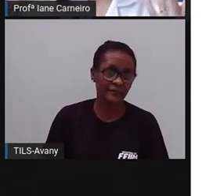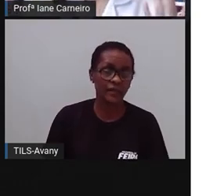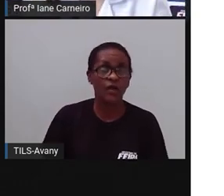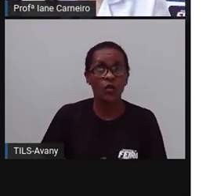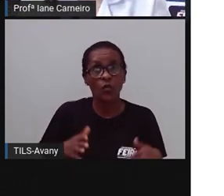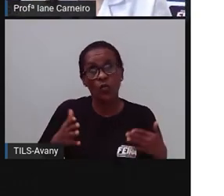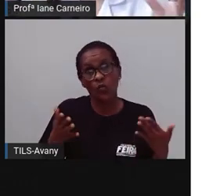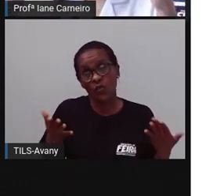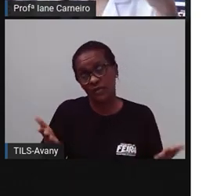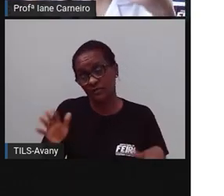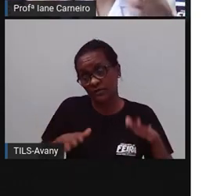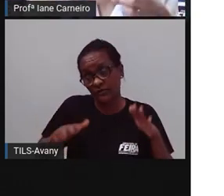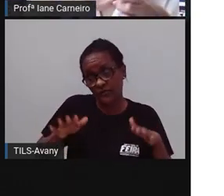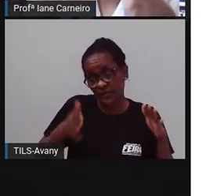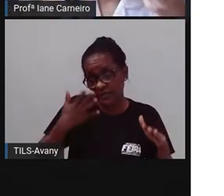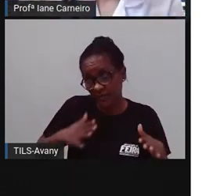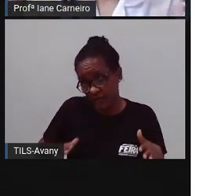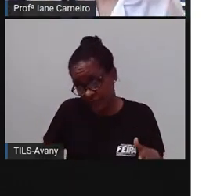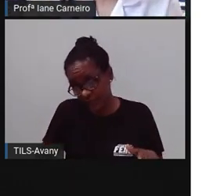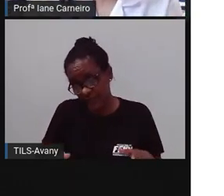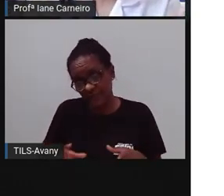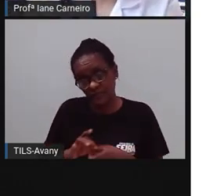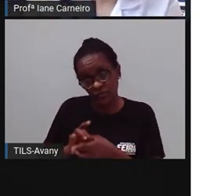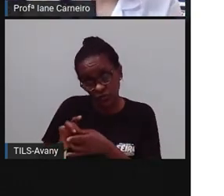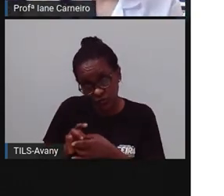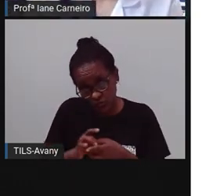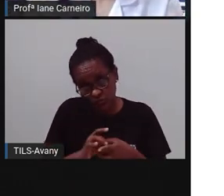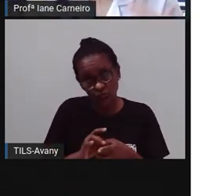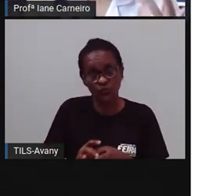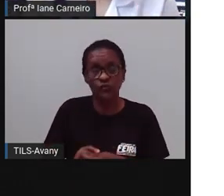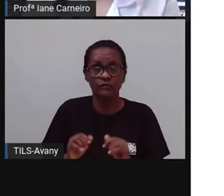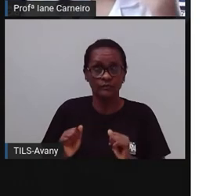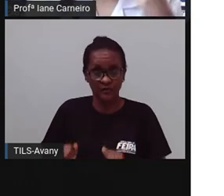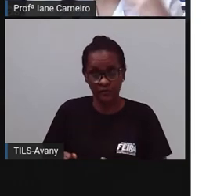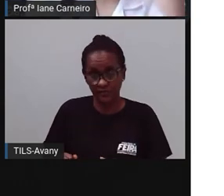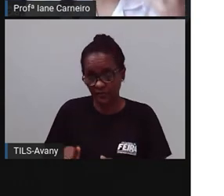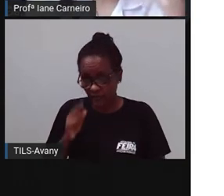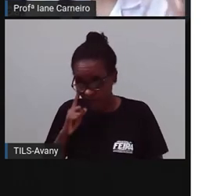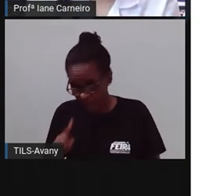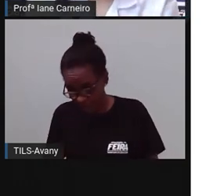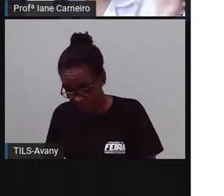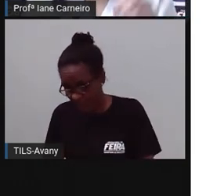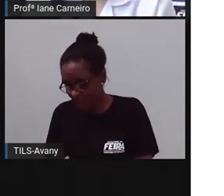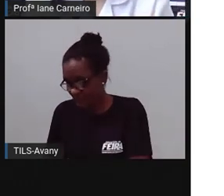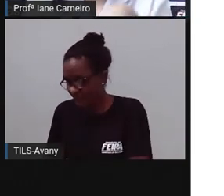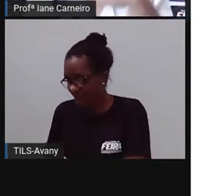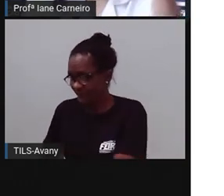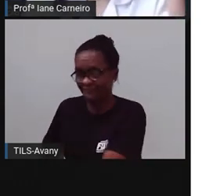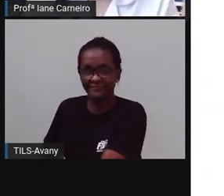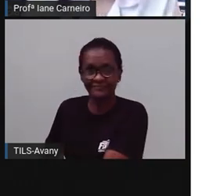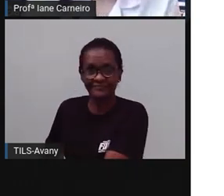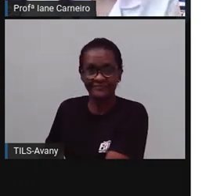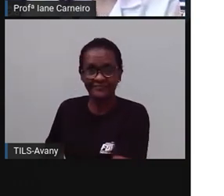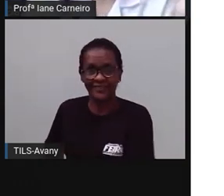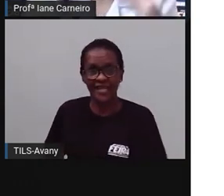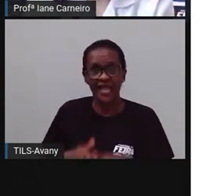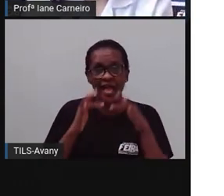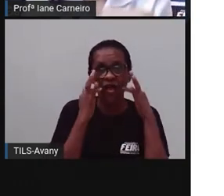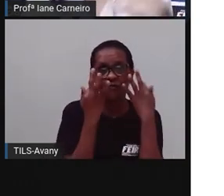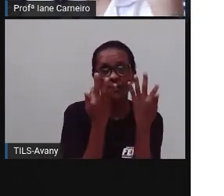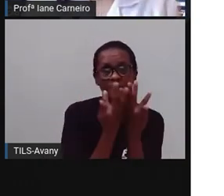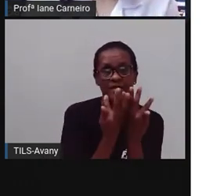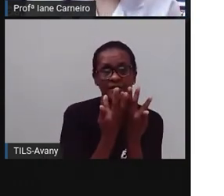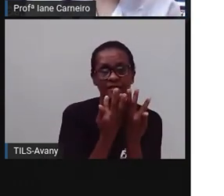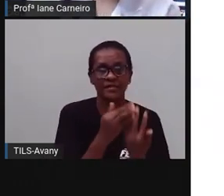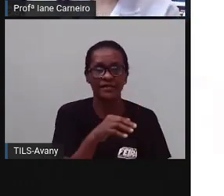daminha ou pajem né E aí eles recebe um convite né mas geralmente quem recebe o convite de casamento é a família é o